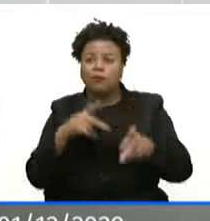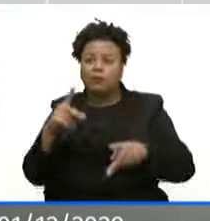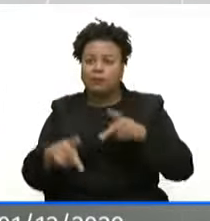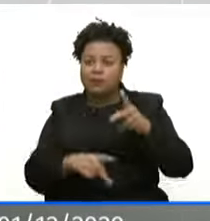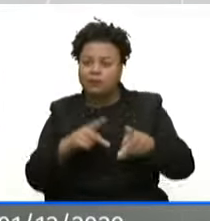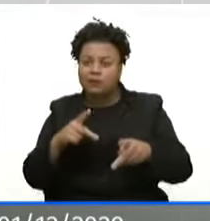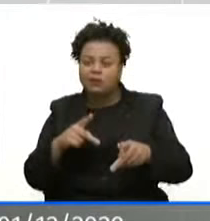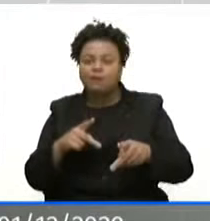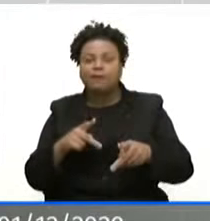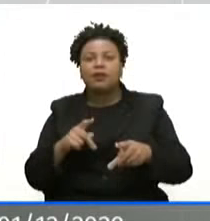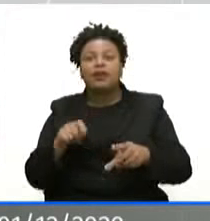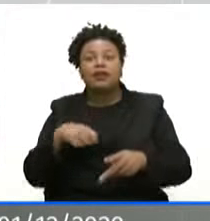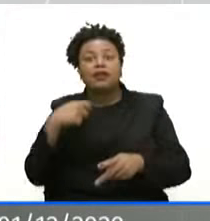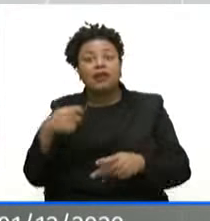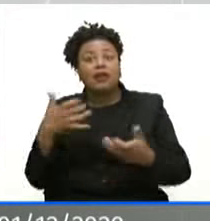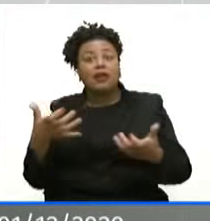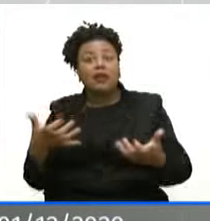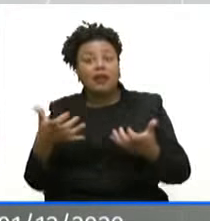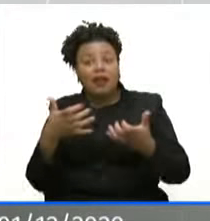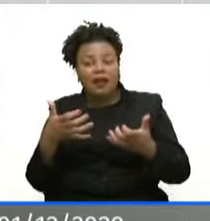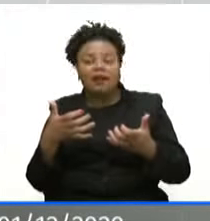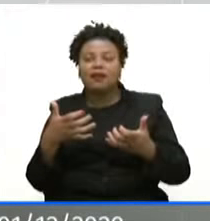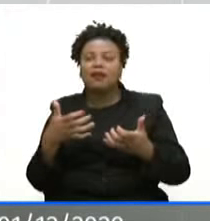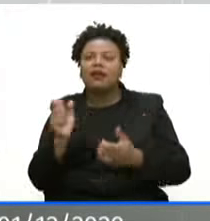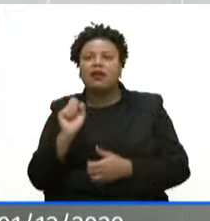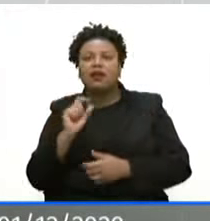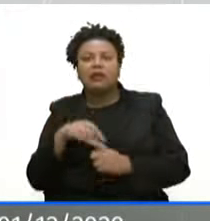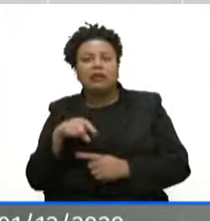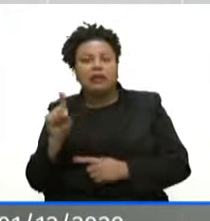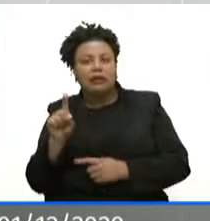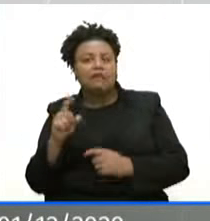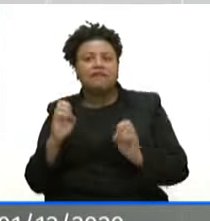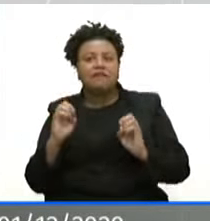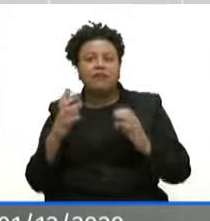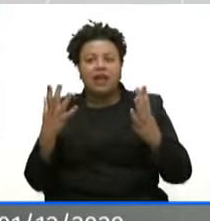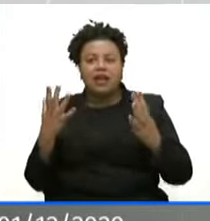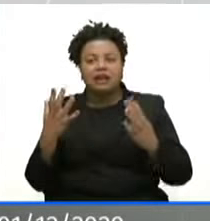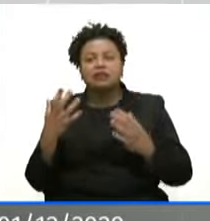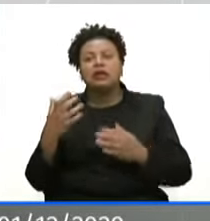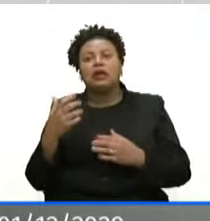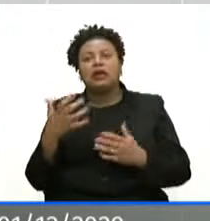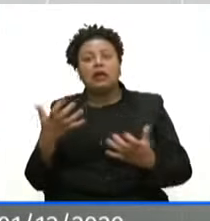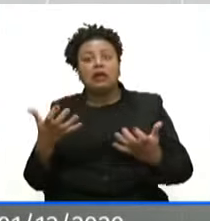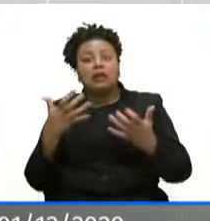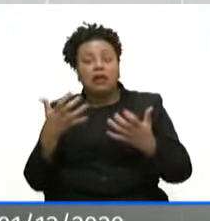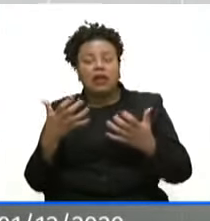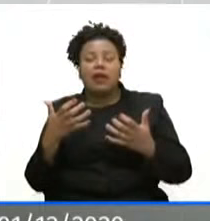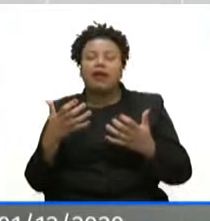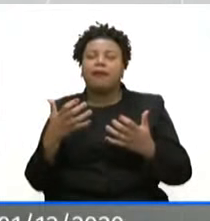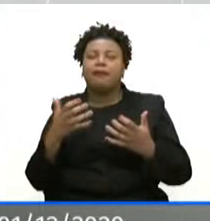população que quem quisesse ir numa festa, quem quisesse poder